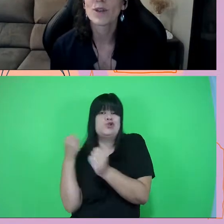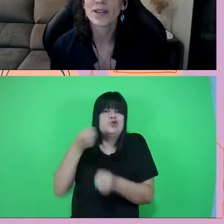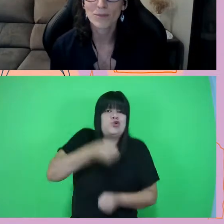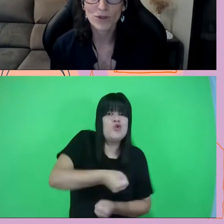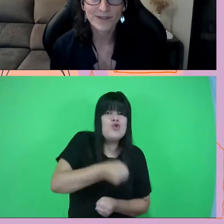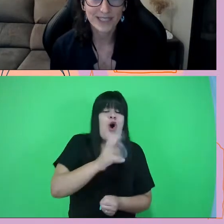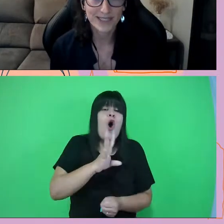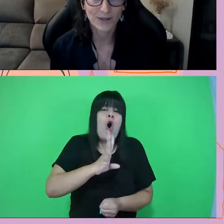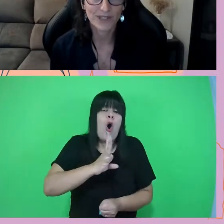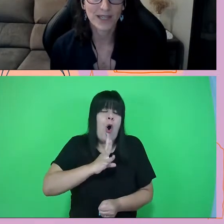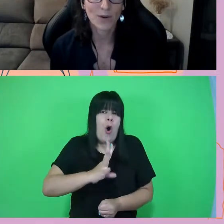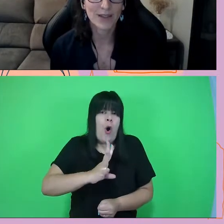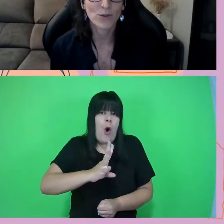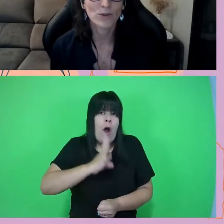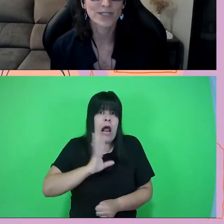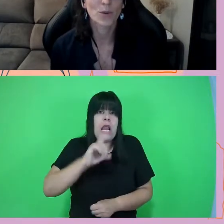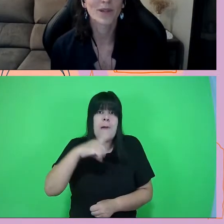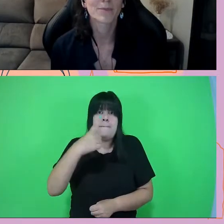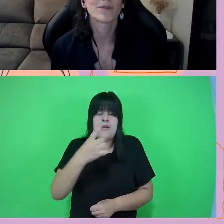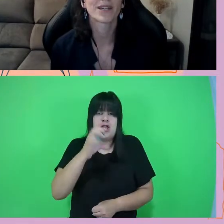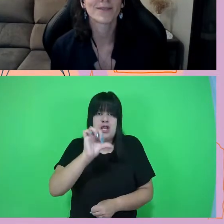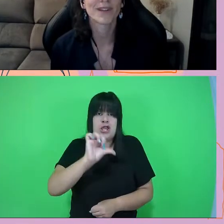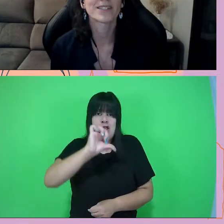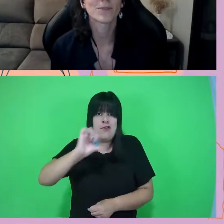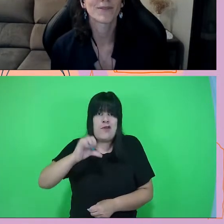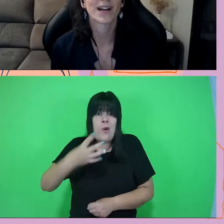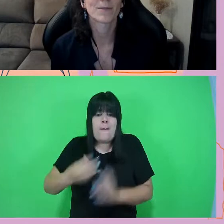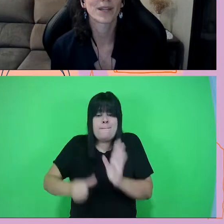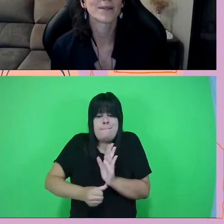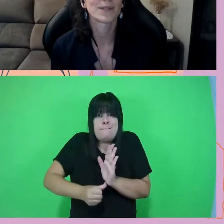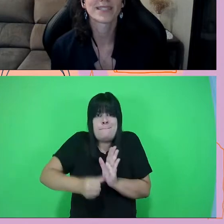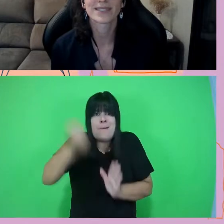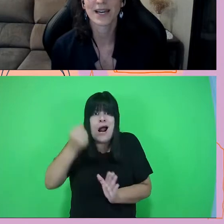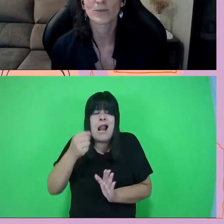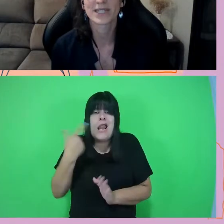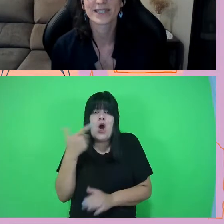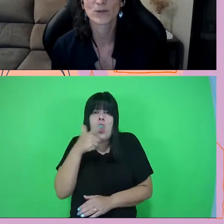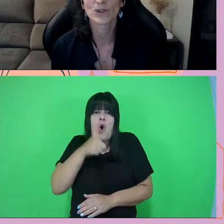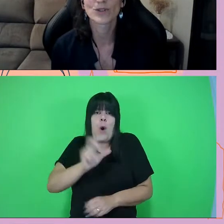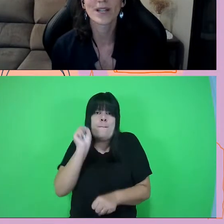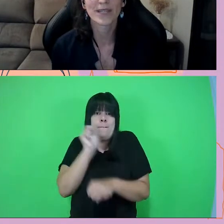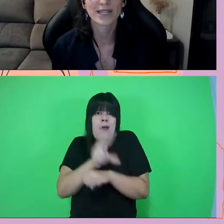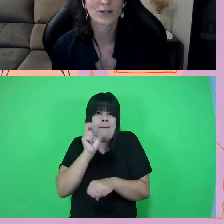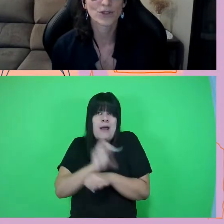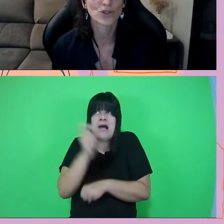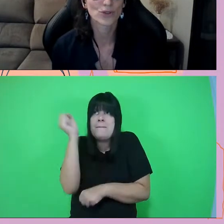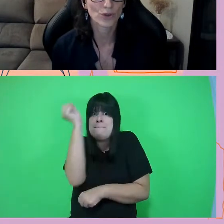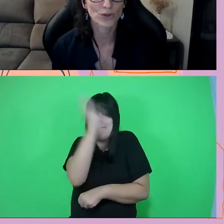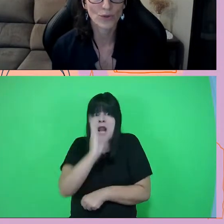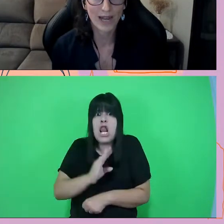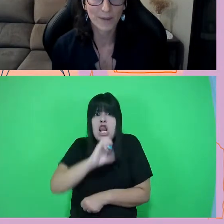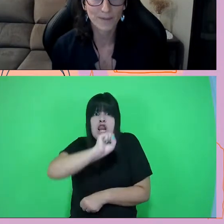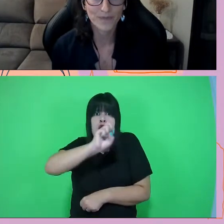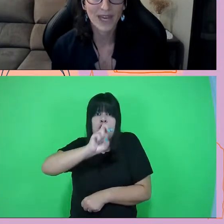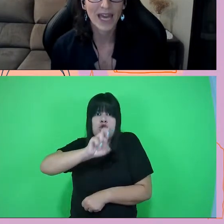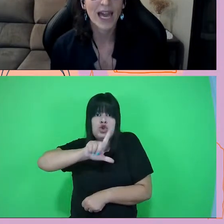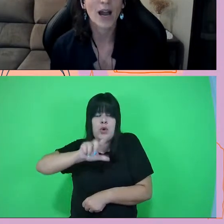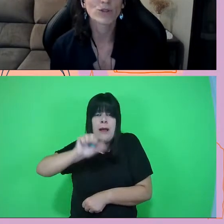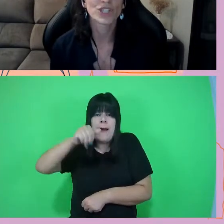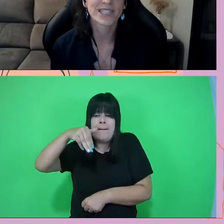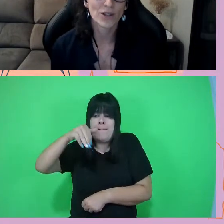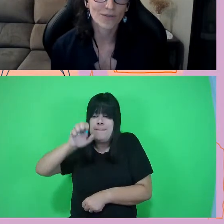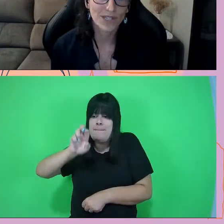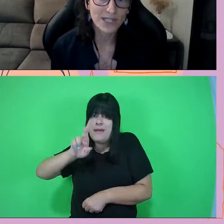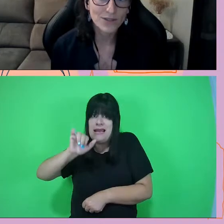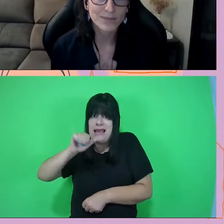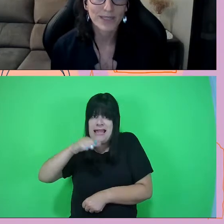em 1994, conquistou pela primeira vez uma vaga para representar o Brasil no Sul-Americano de Judô, no Uruguai.